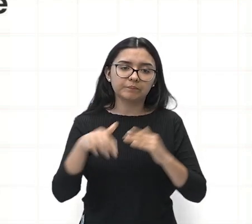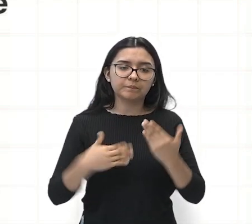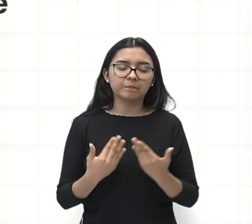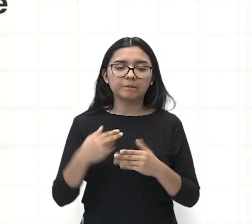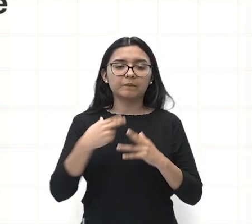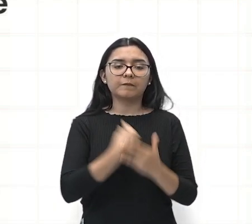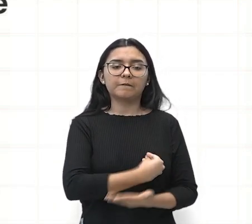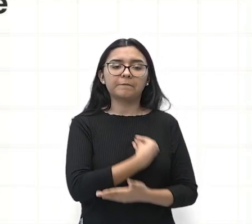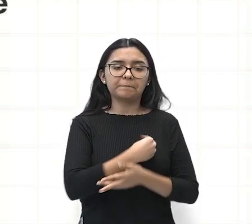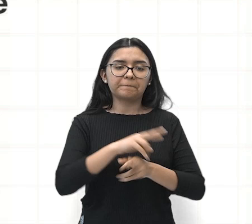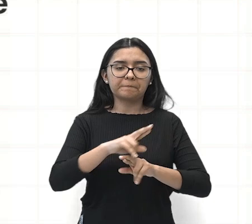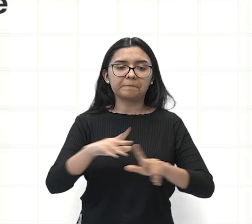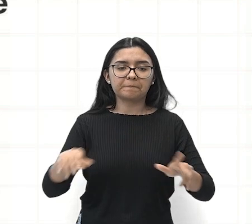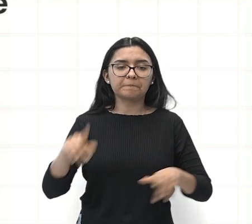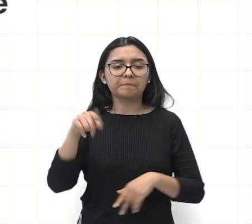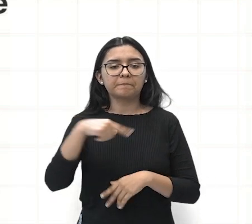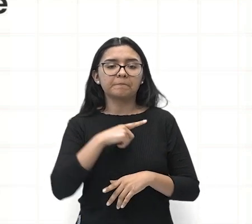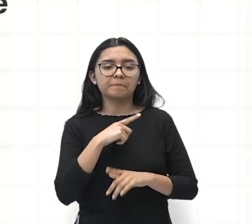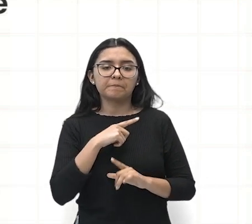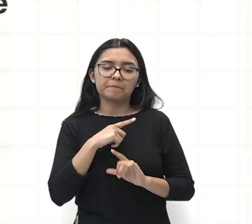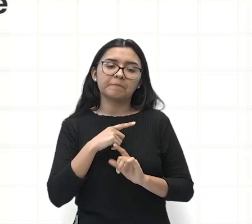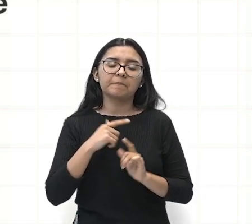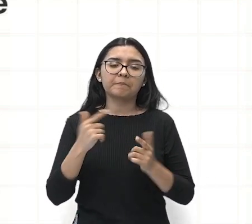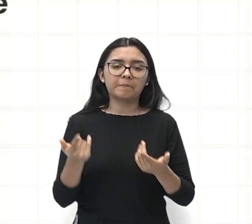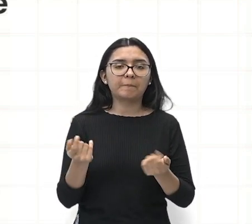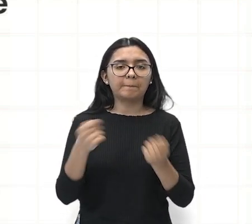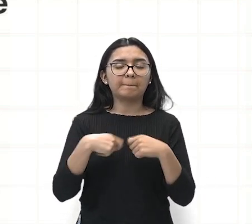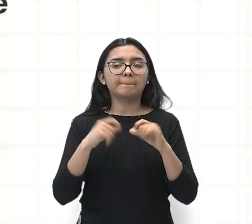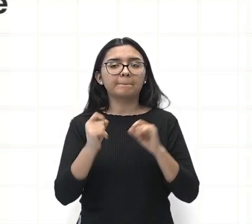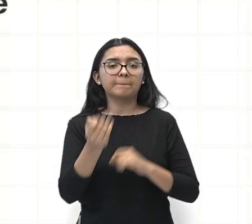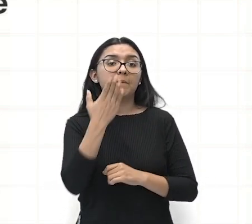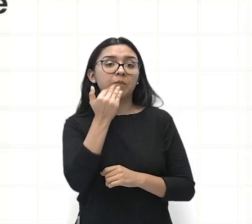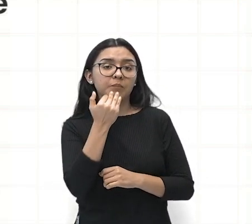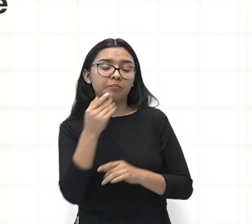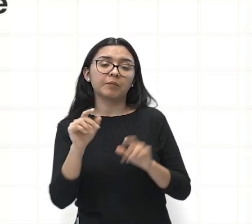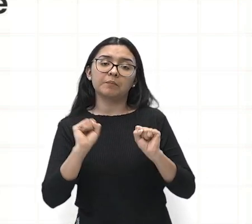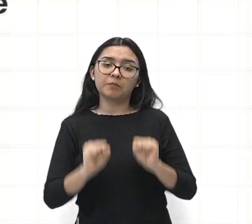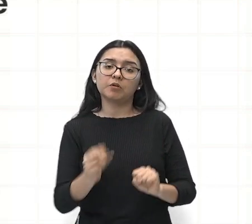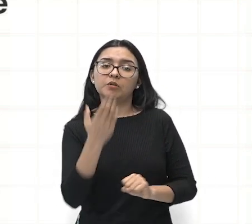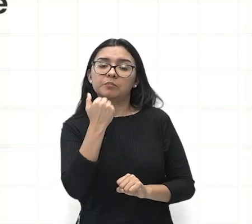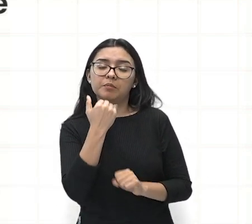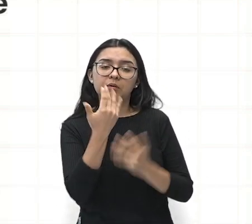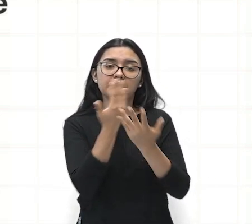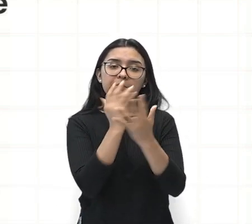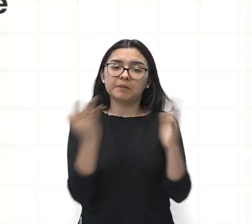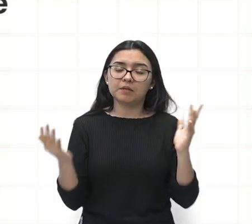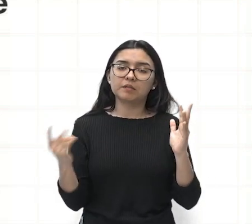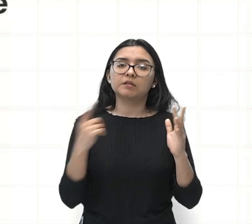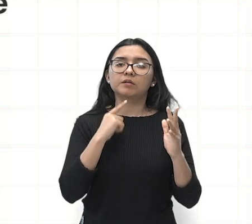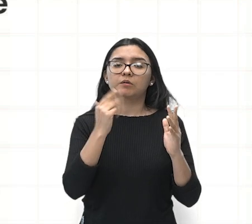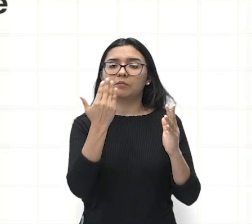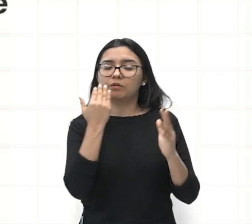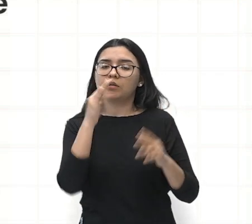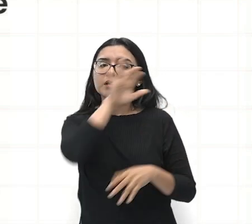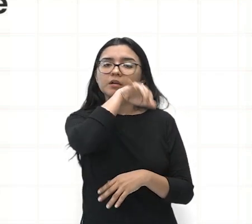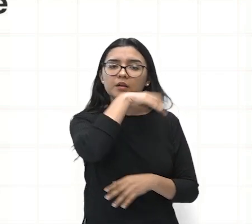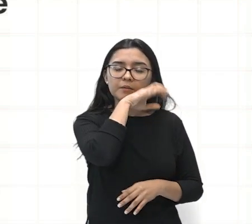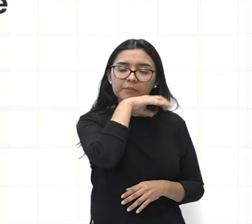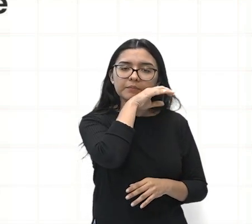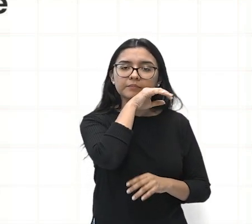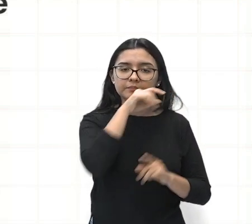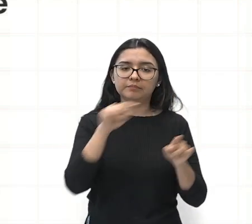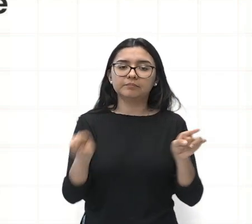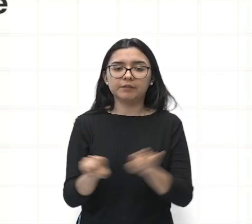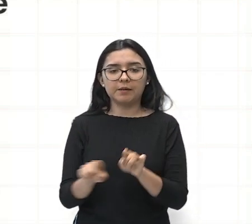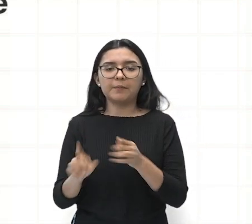ela é uma fonte de alimentos, como a gente já verificou, podemos nos alimentar das plantas, podemos nos alimentar dos animais e isso